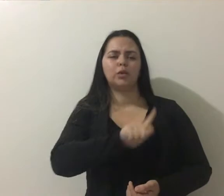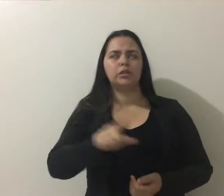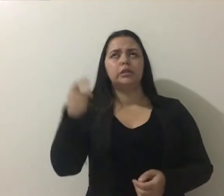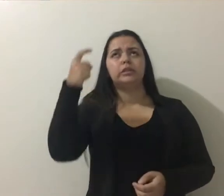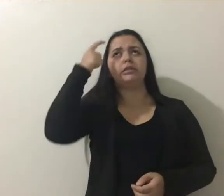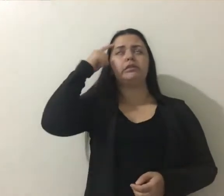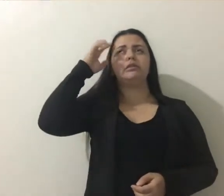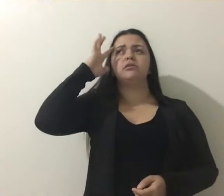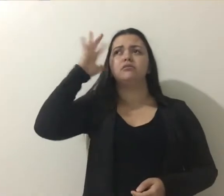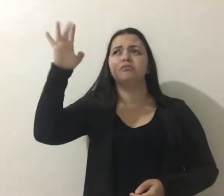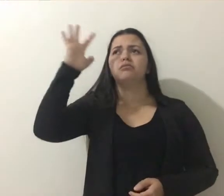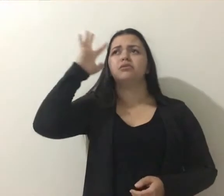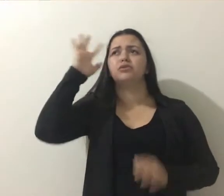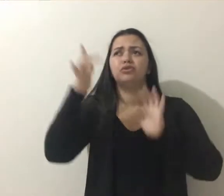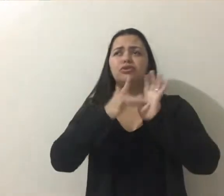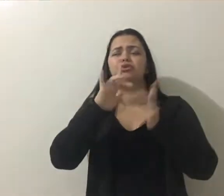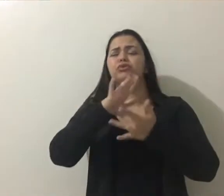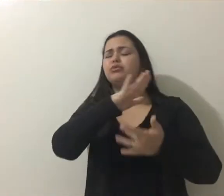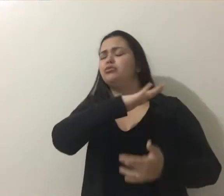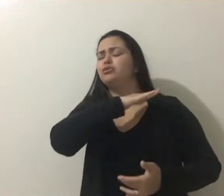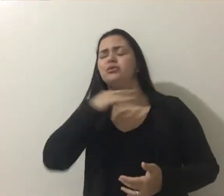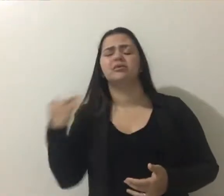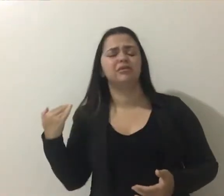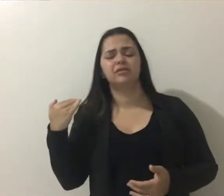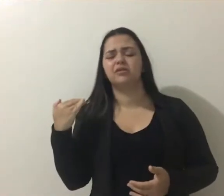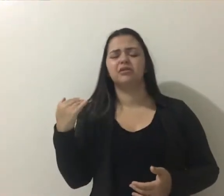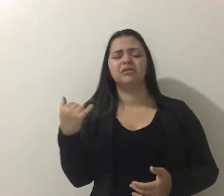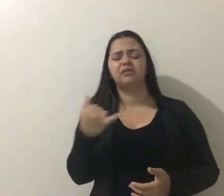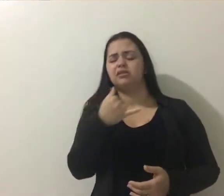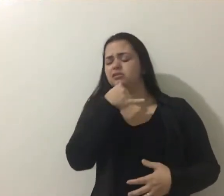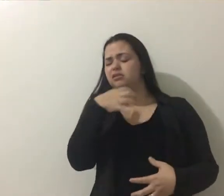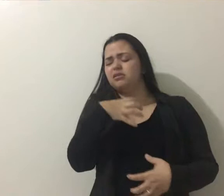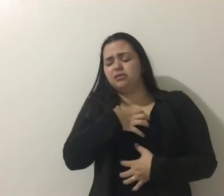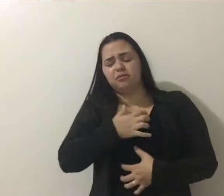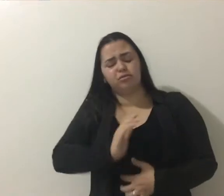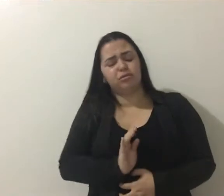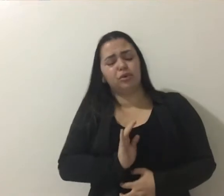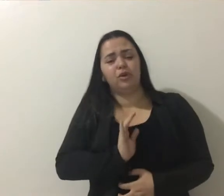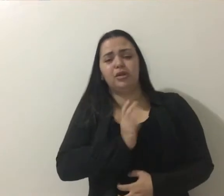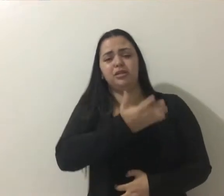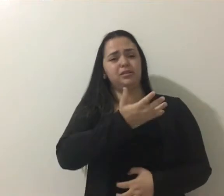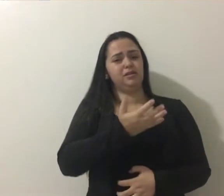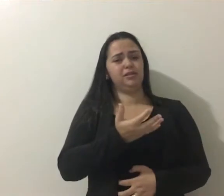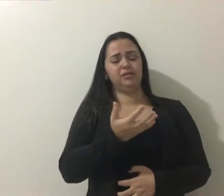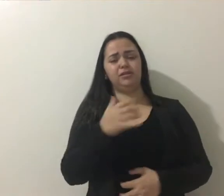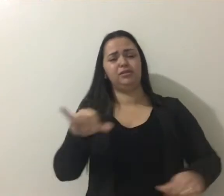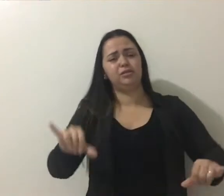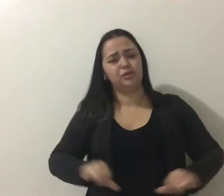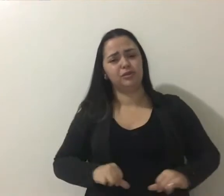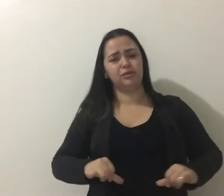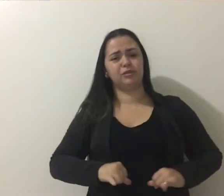mentes. Aquela morte sombria, aquele momento de horror, de terror, de sofrimento, ali